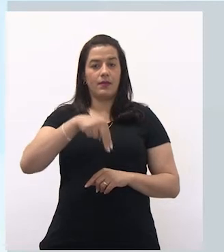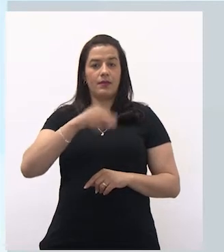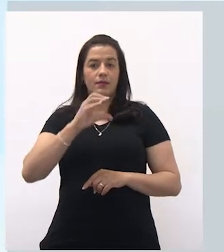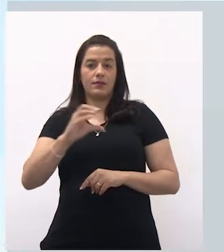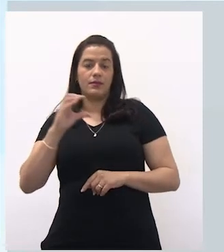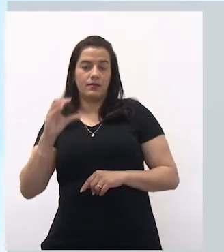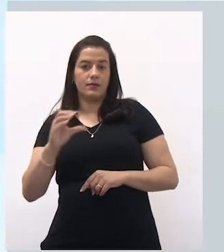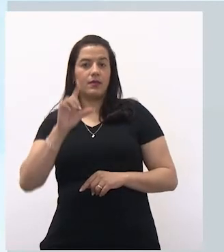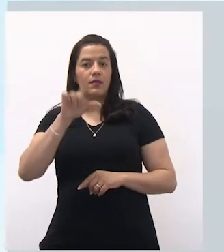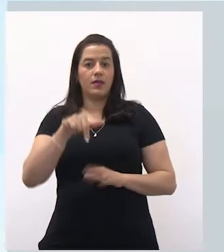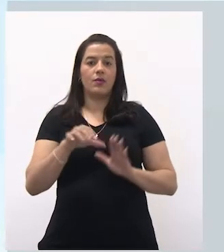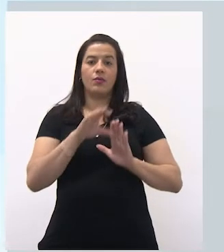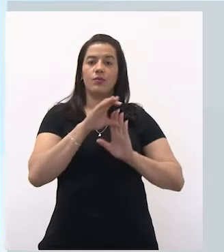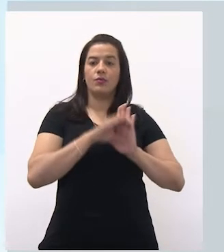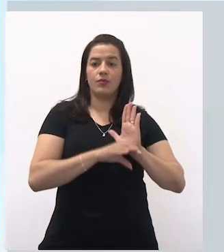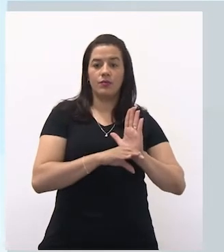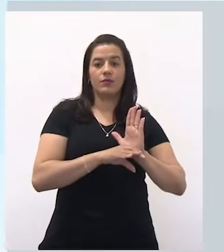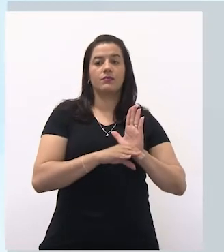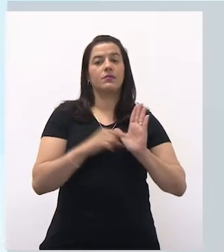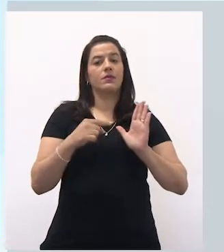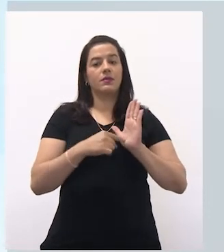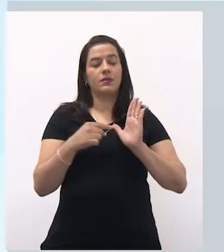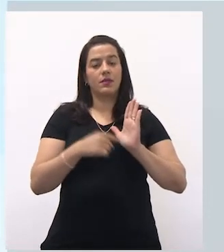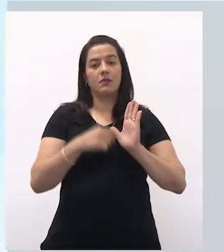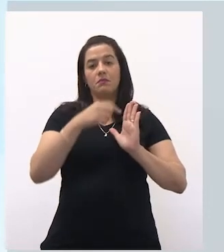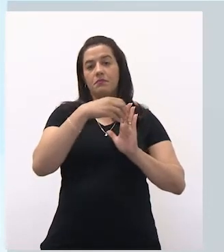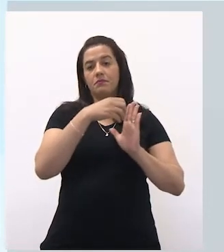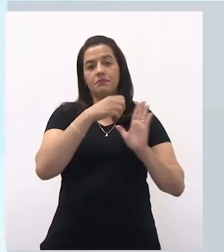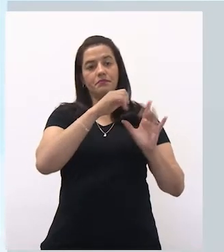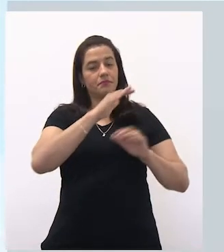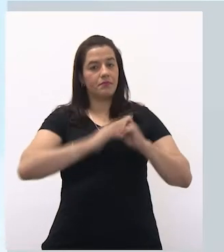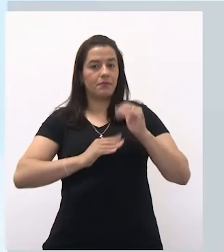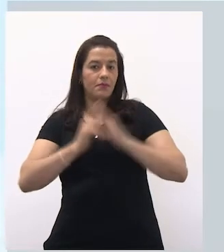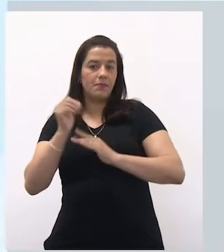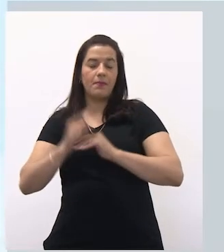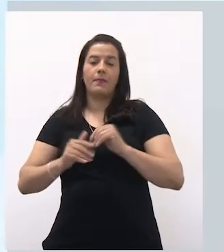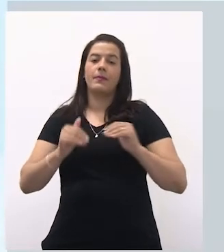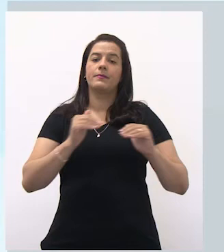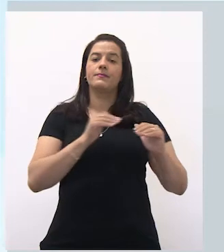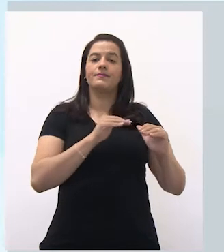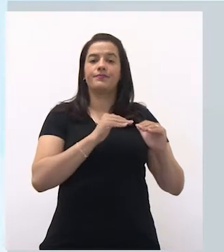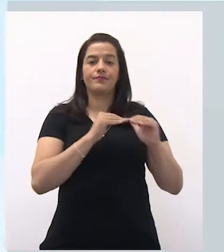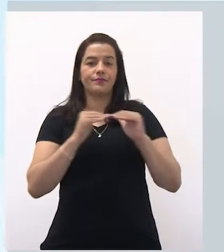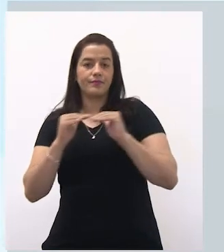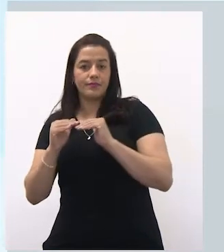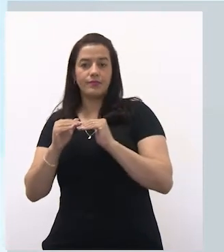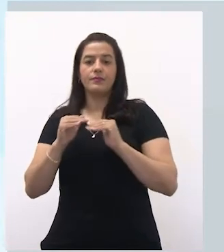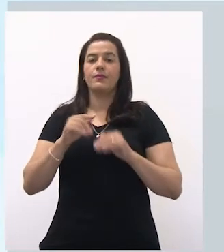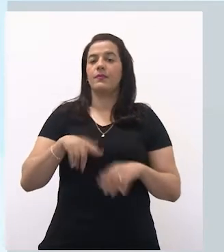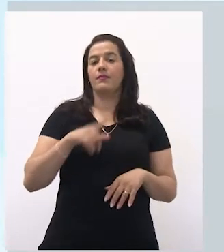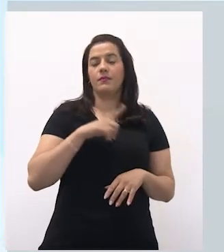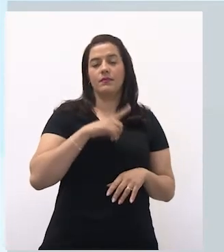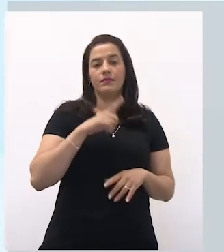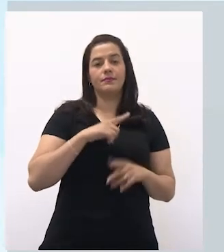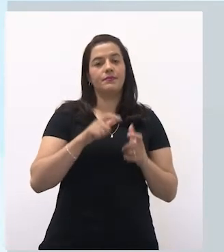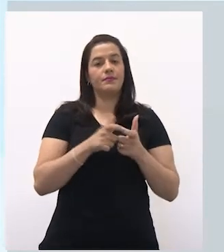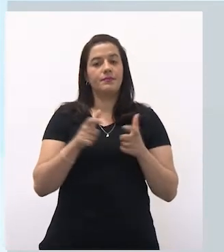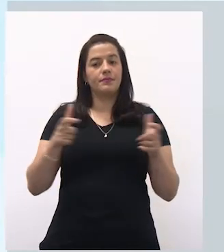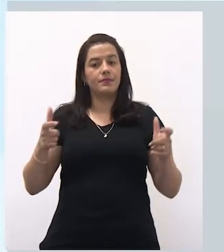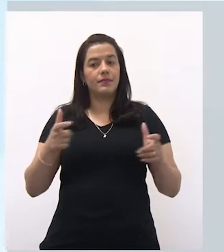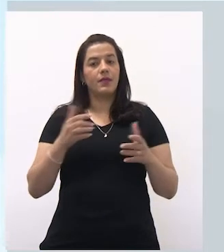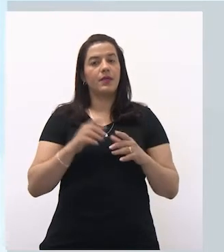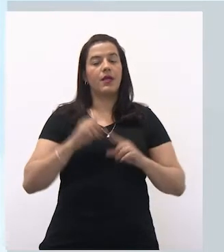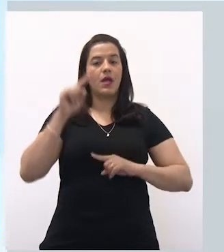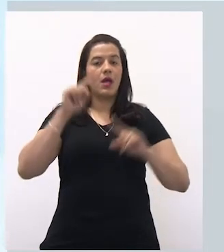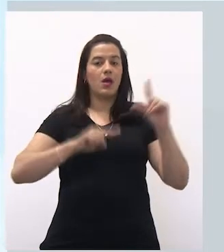o currículo, ele é macro, né? São habilidades muito mais abrangentes. Até em níveis